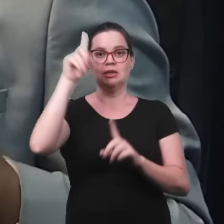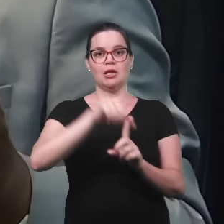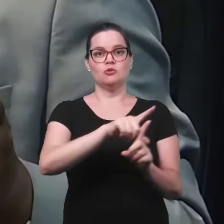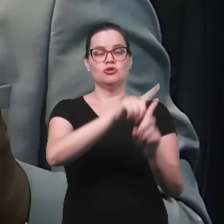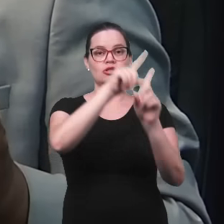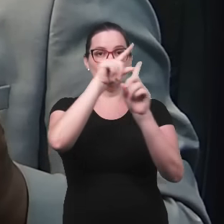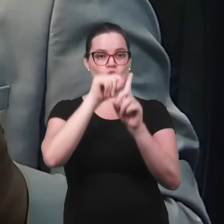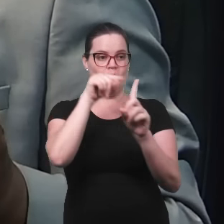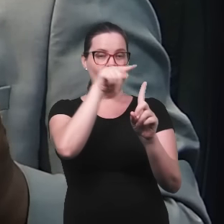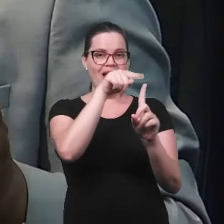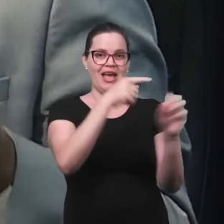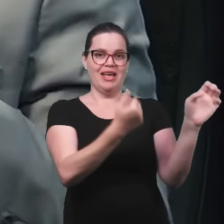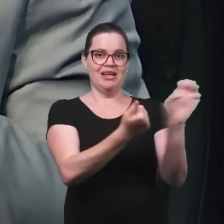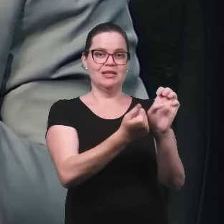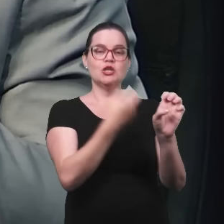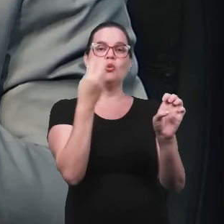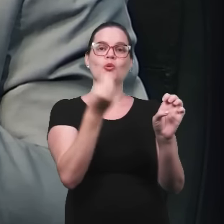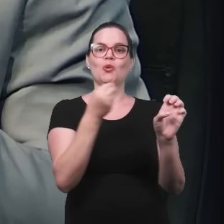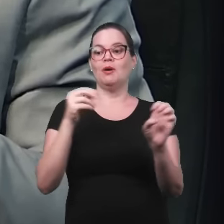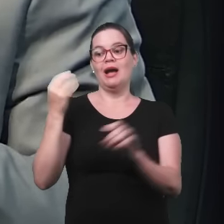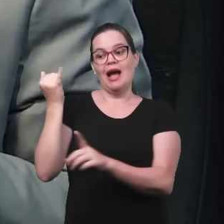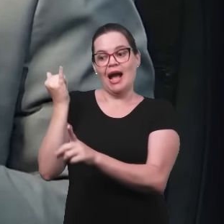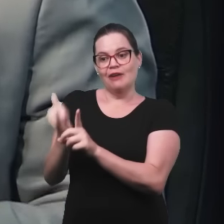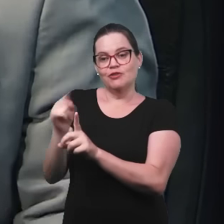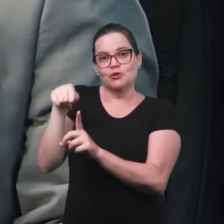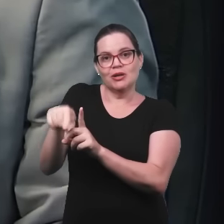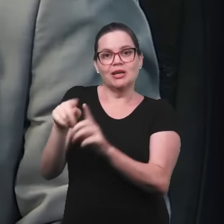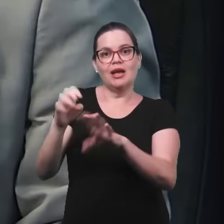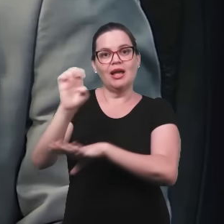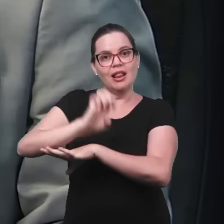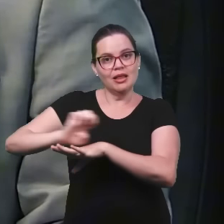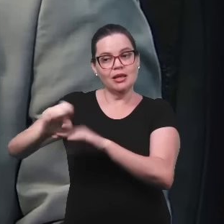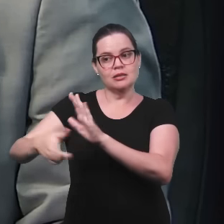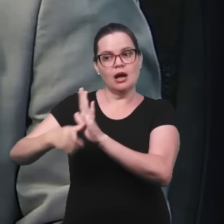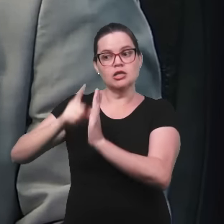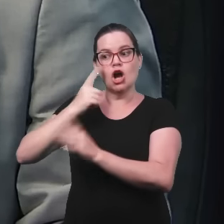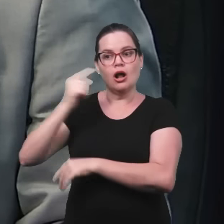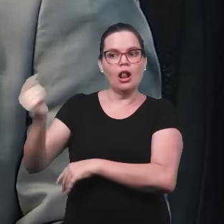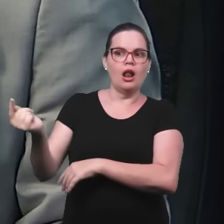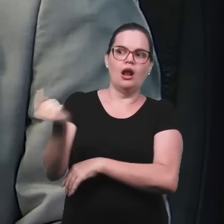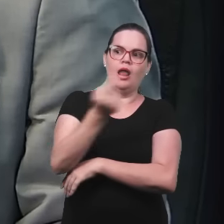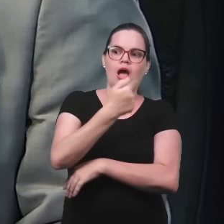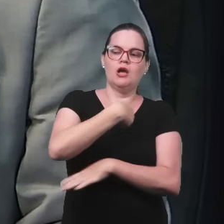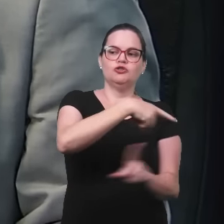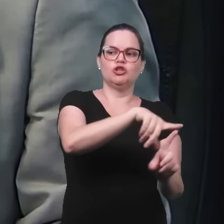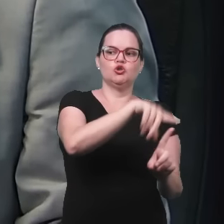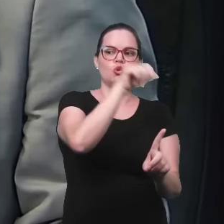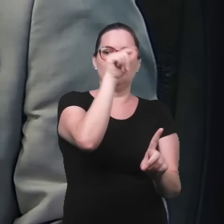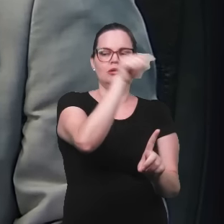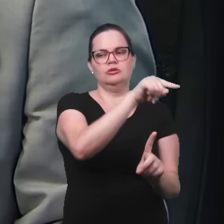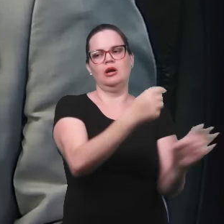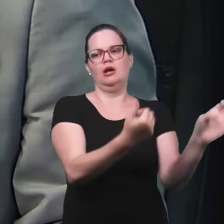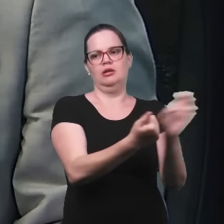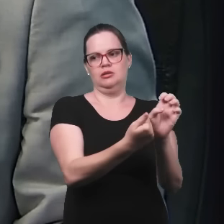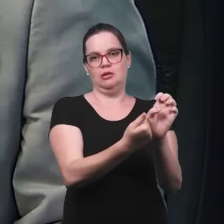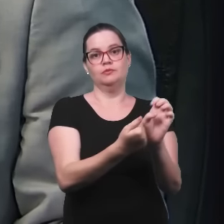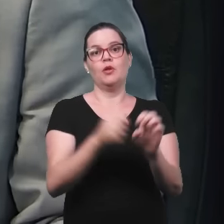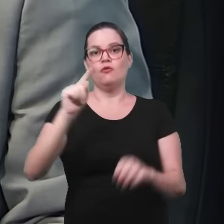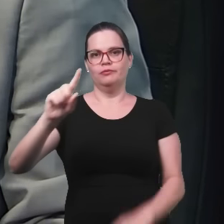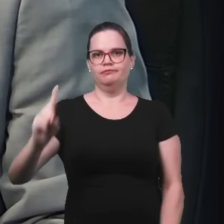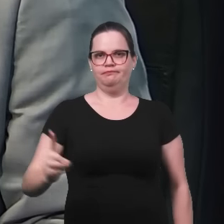falou com Elias lá atrás, vai e unge, quer dizer, Deus já tinha esse projeto. O